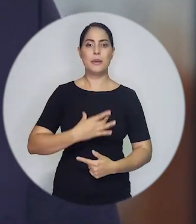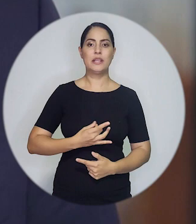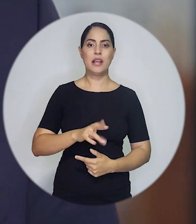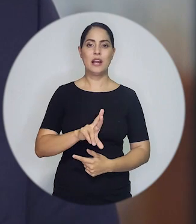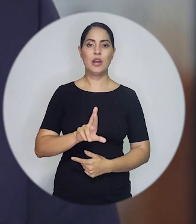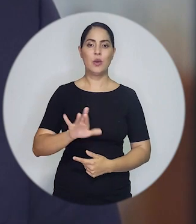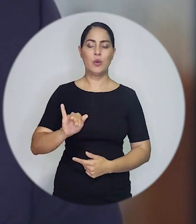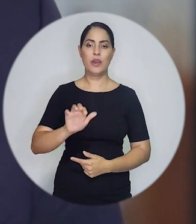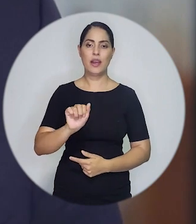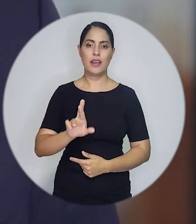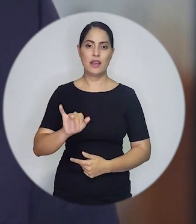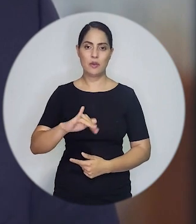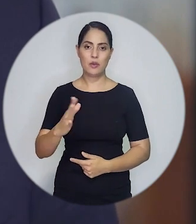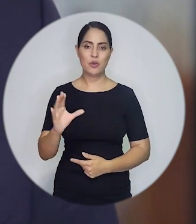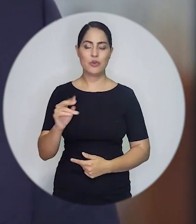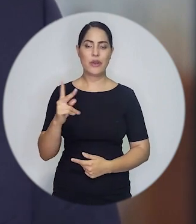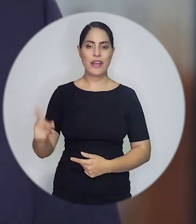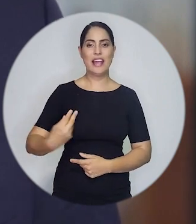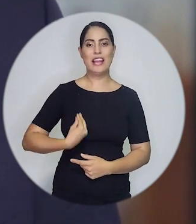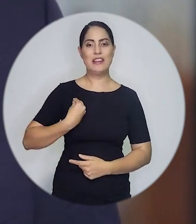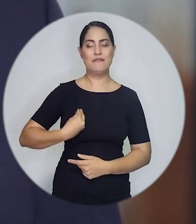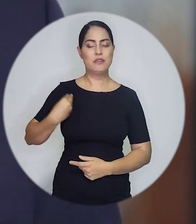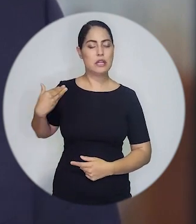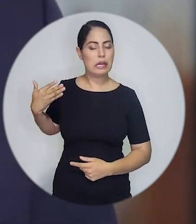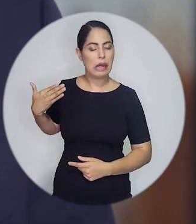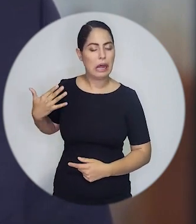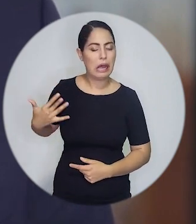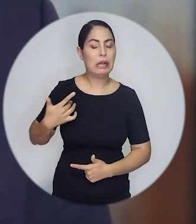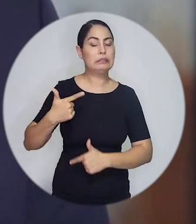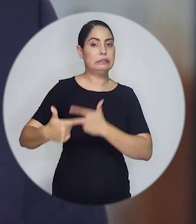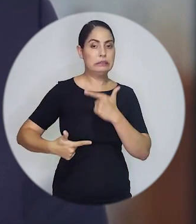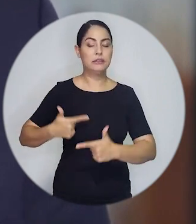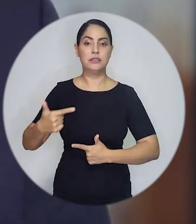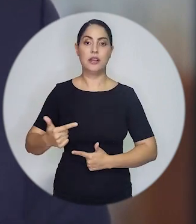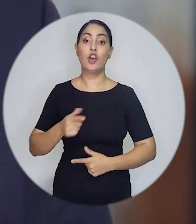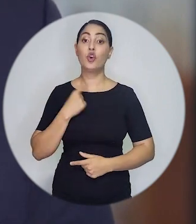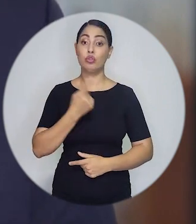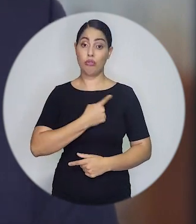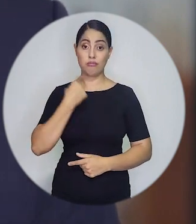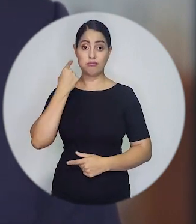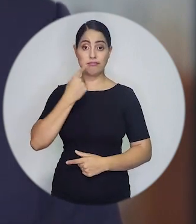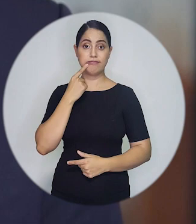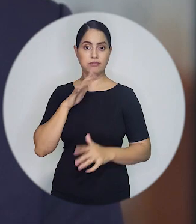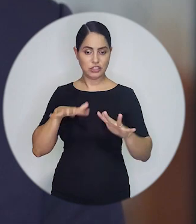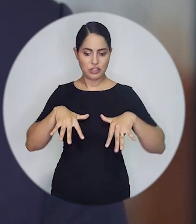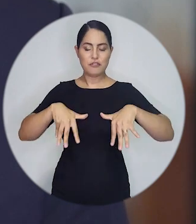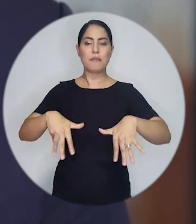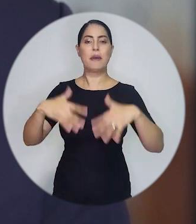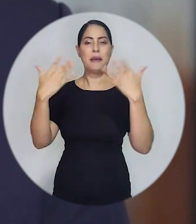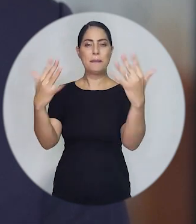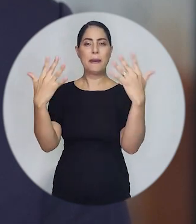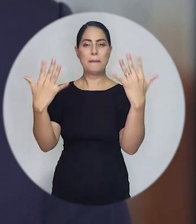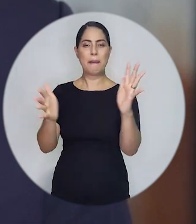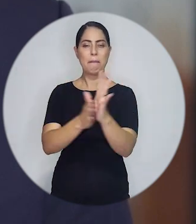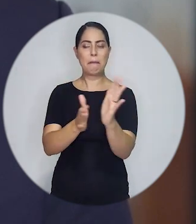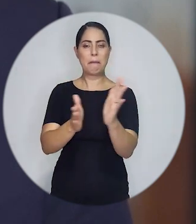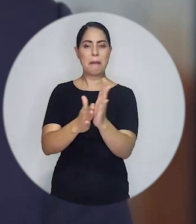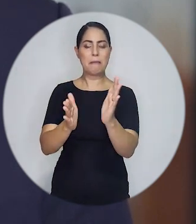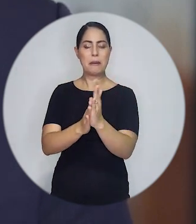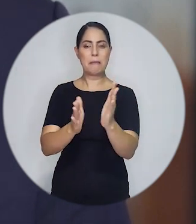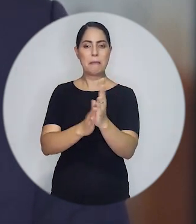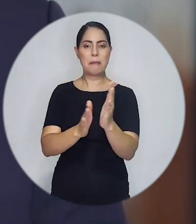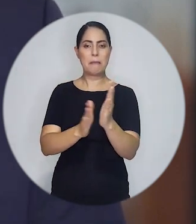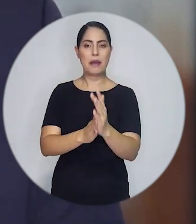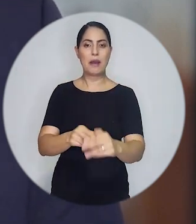medalha Rui Araújo, como reconhecimento de uma vida de vanguarda e de muito trabalho. A advocacia te aplaude de pé,